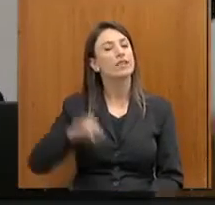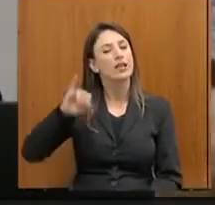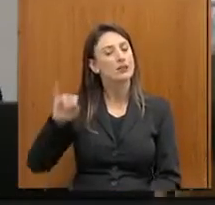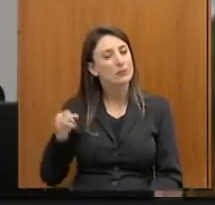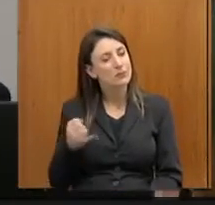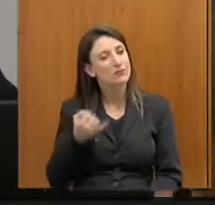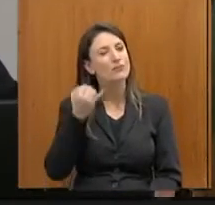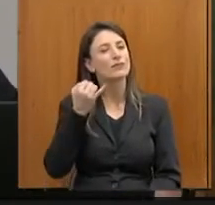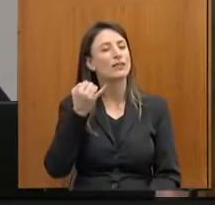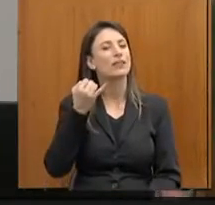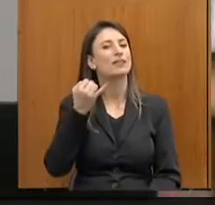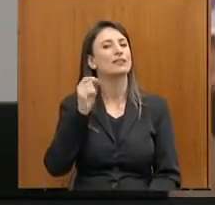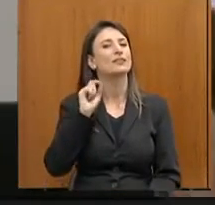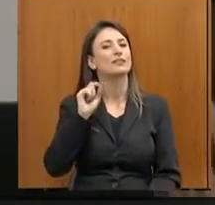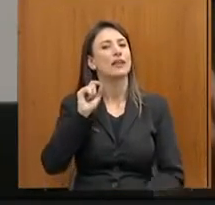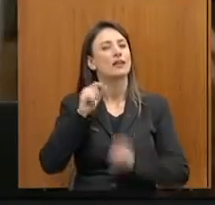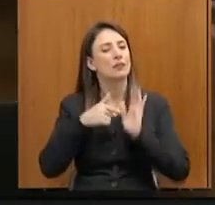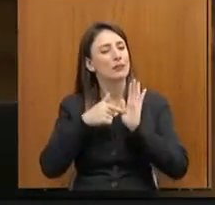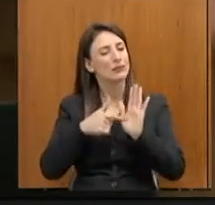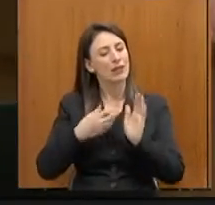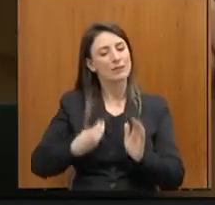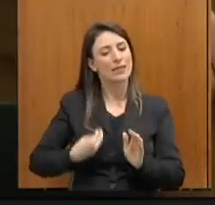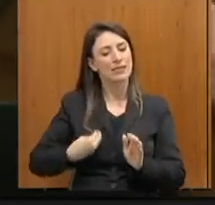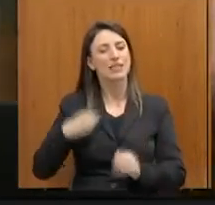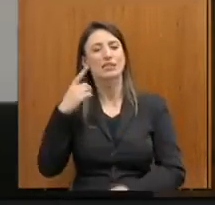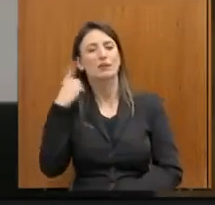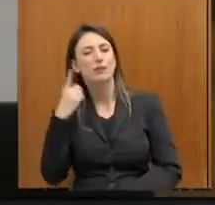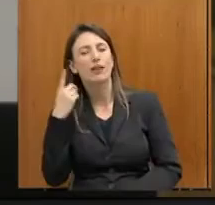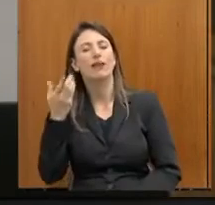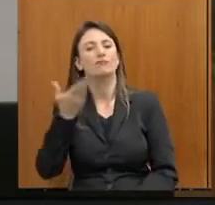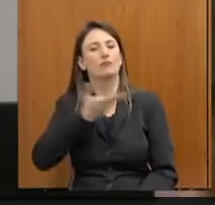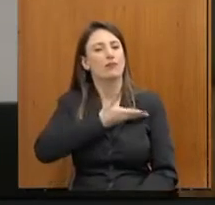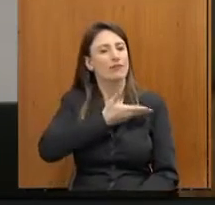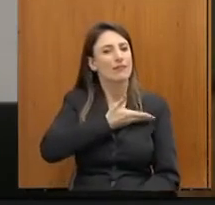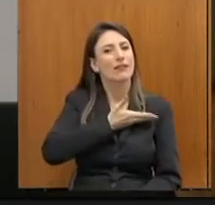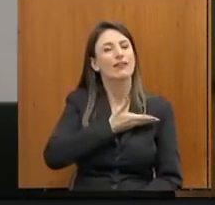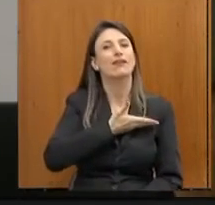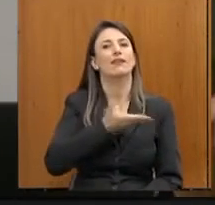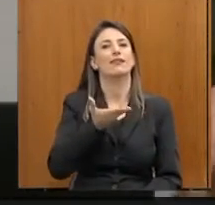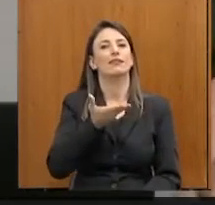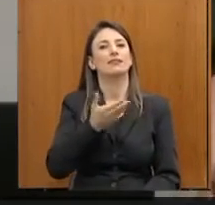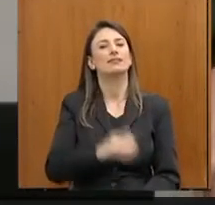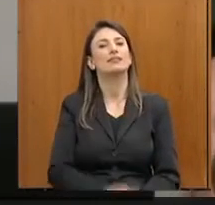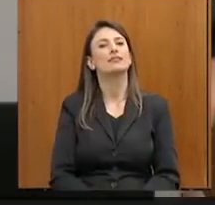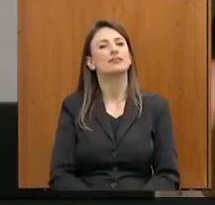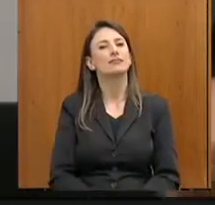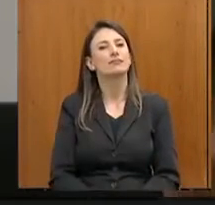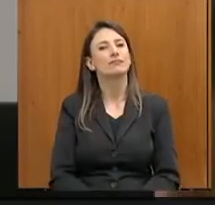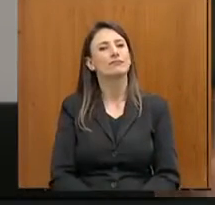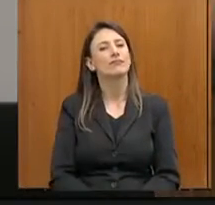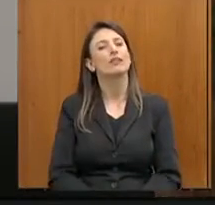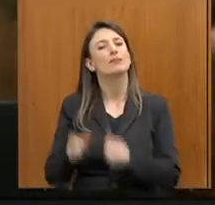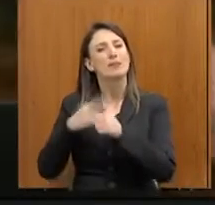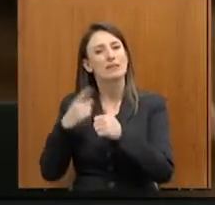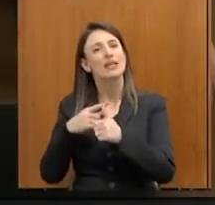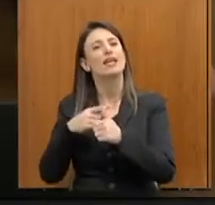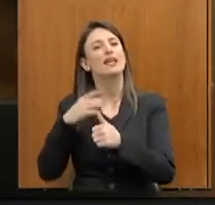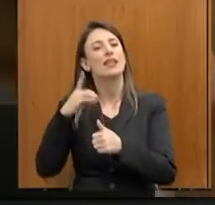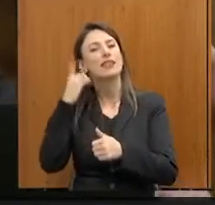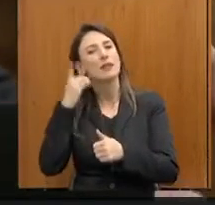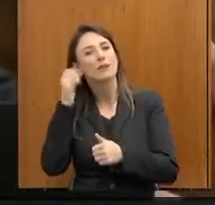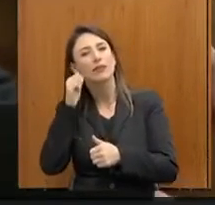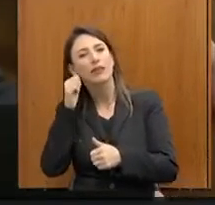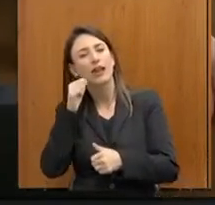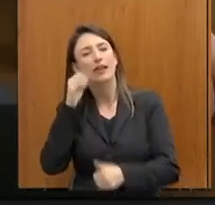presença dos deputados nossos colegas começando pela deputada Beatriz